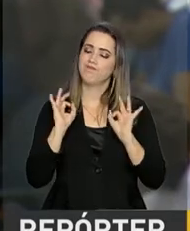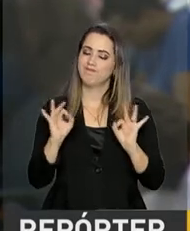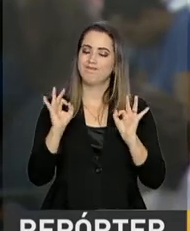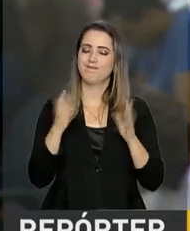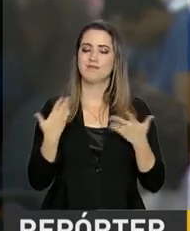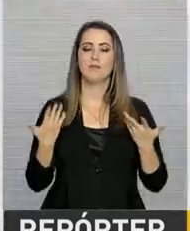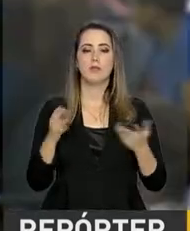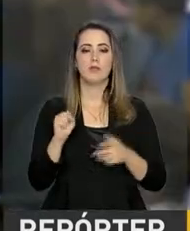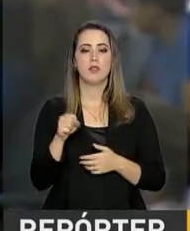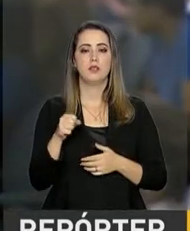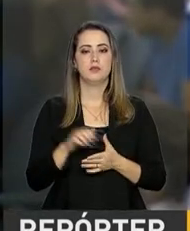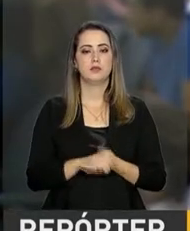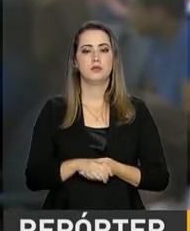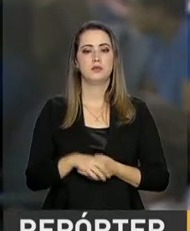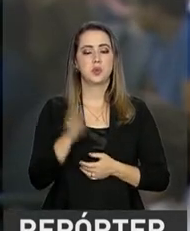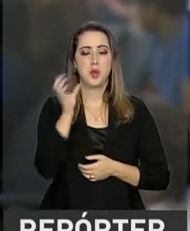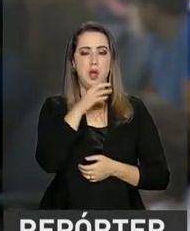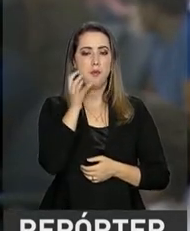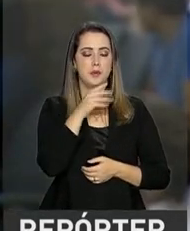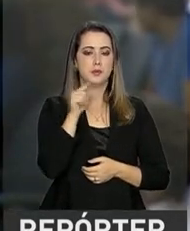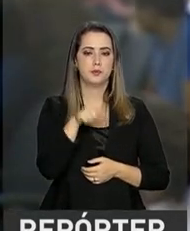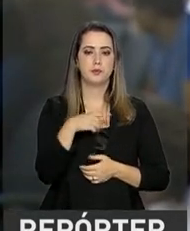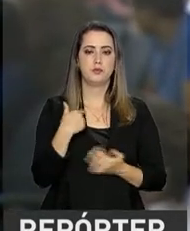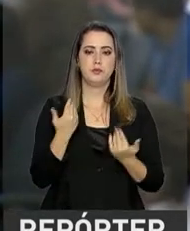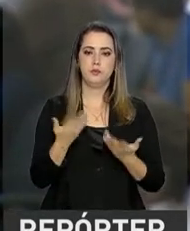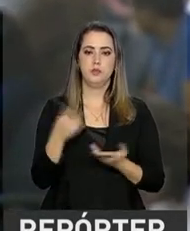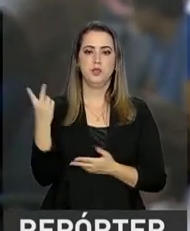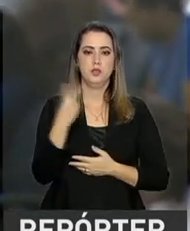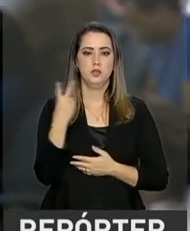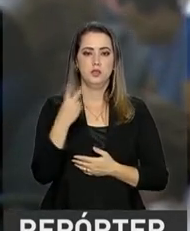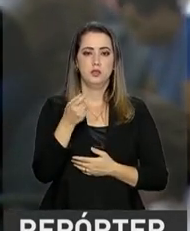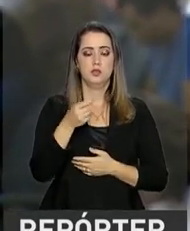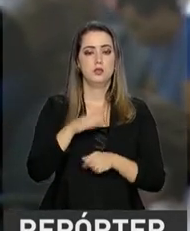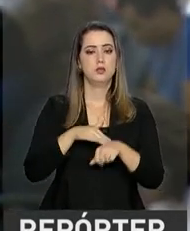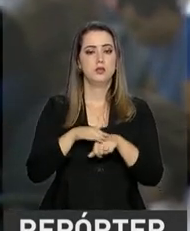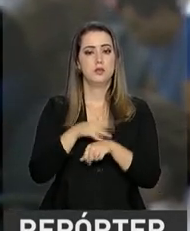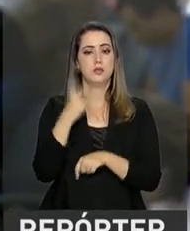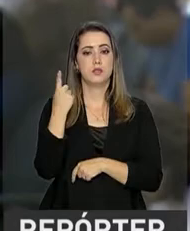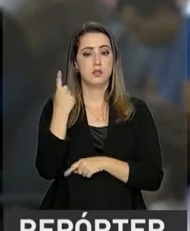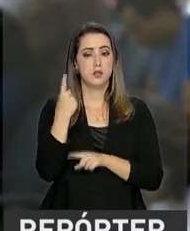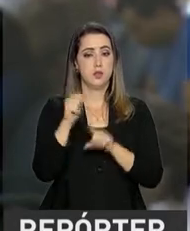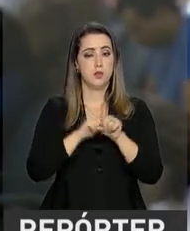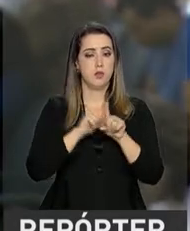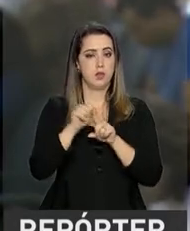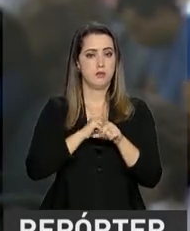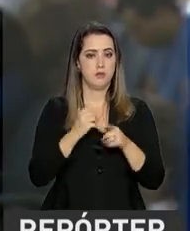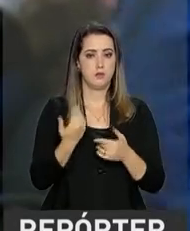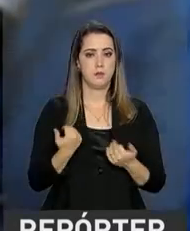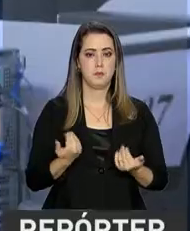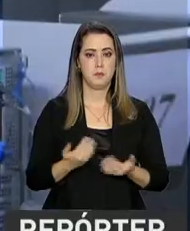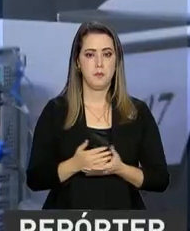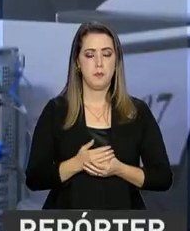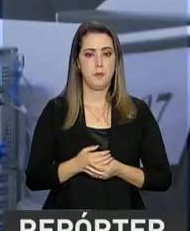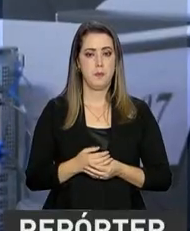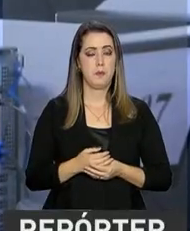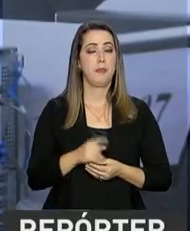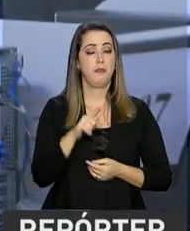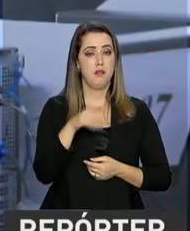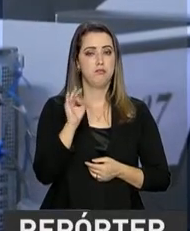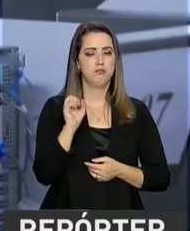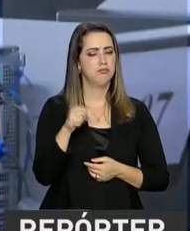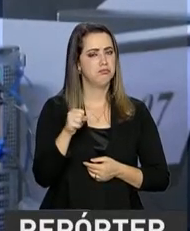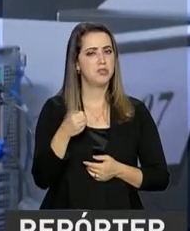sim tanto que essa já é a segunda já é uma isso segundo entrevista a jô e mário tem